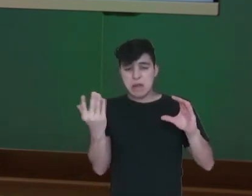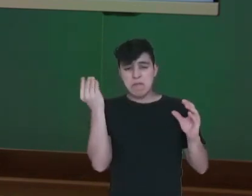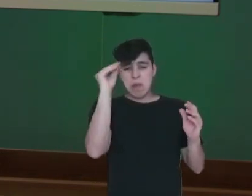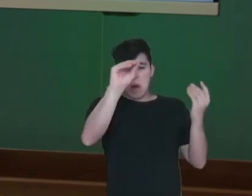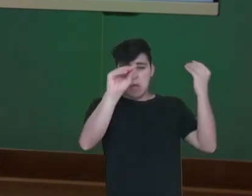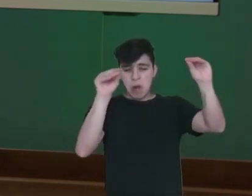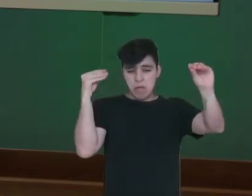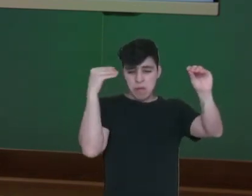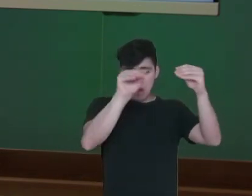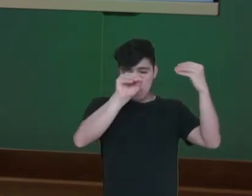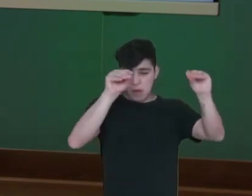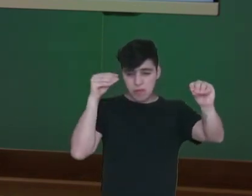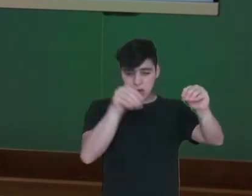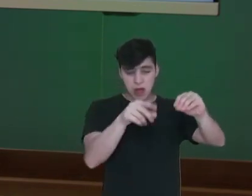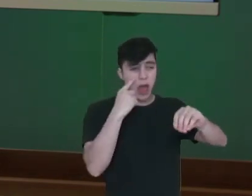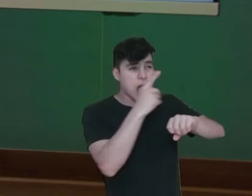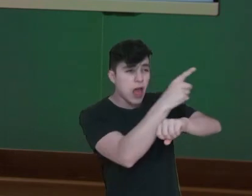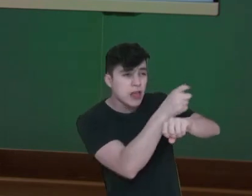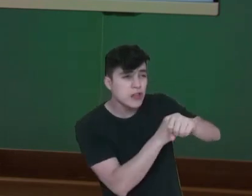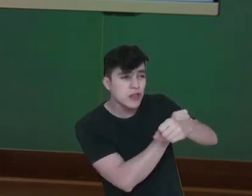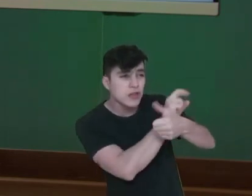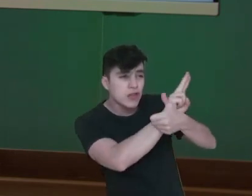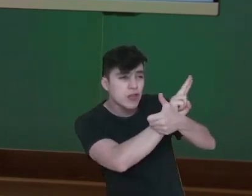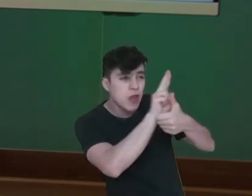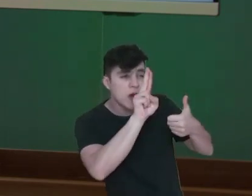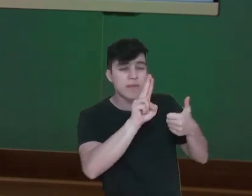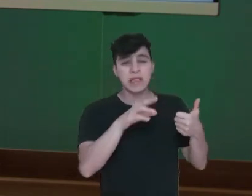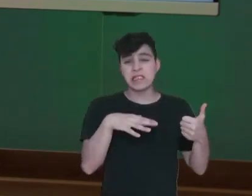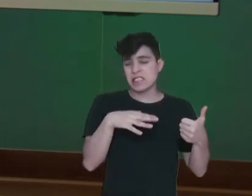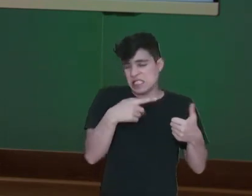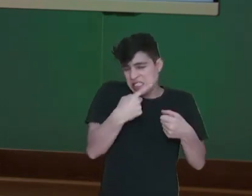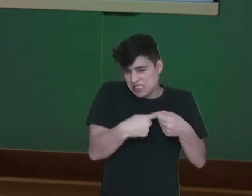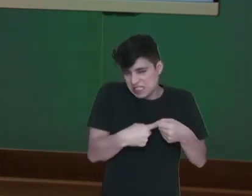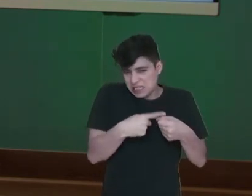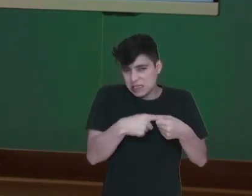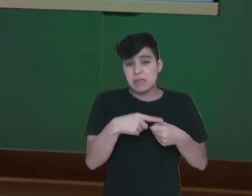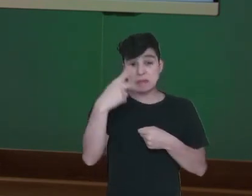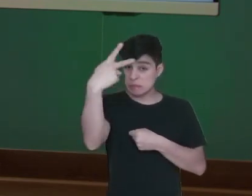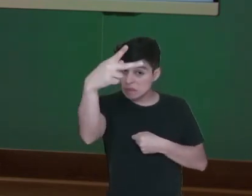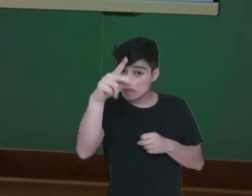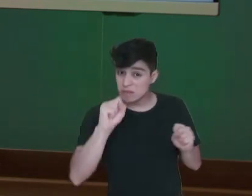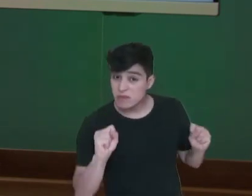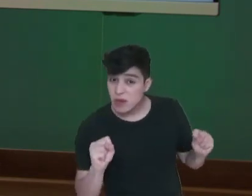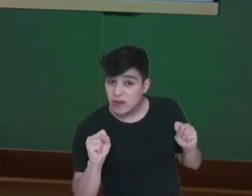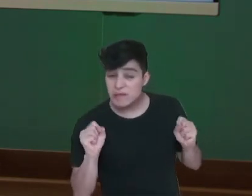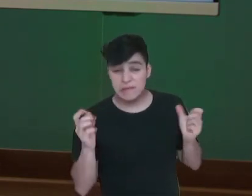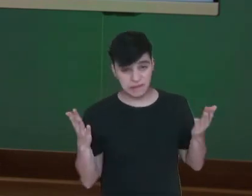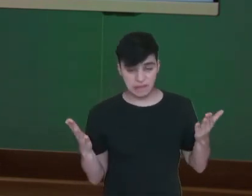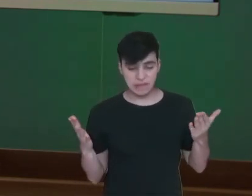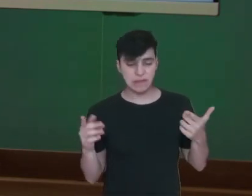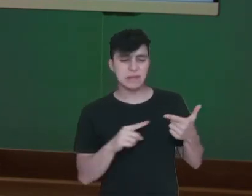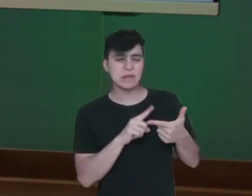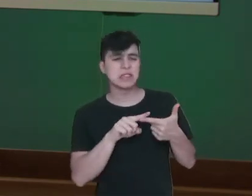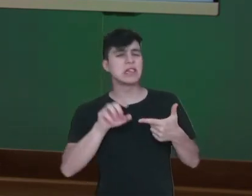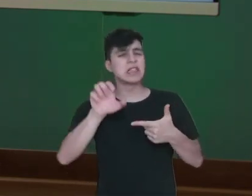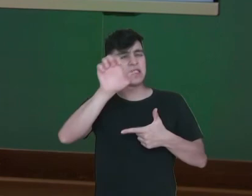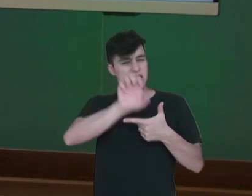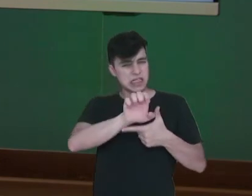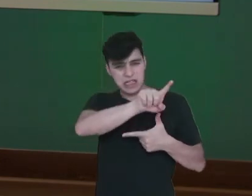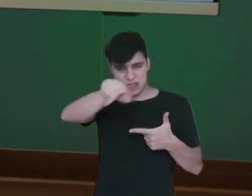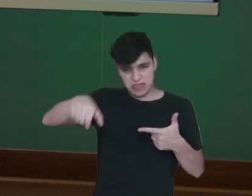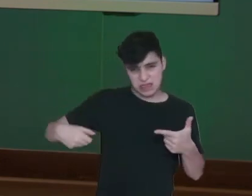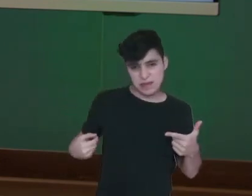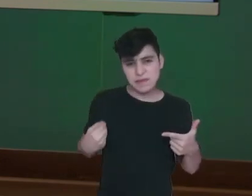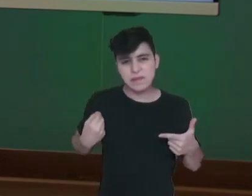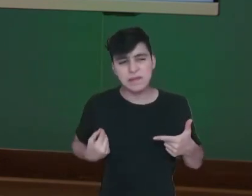né? Identificando então o nome de uma cidade, pode ser a tua cidade, né? E do estado em que você